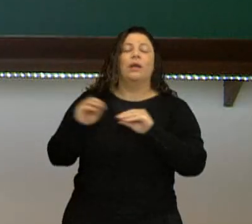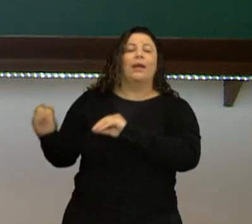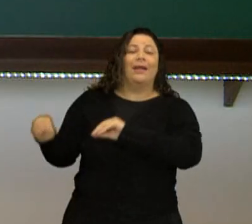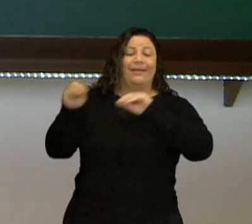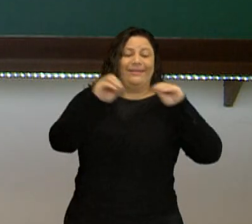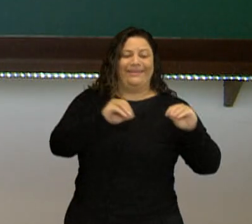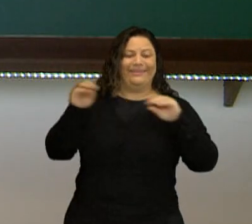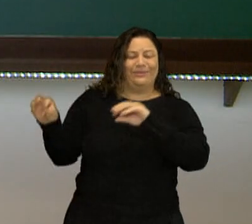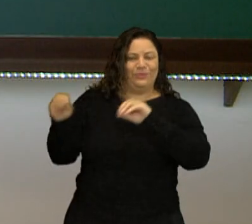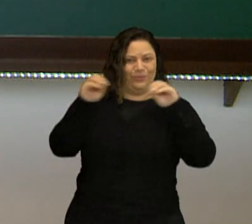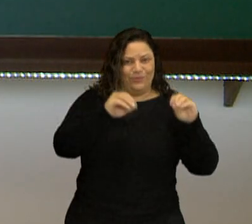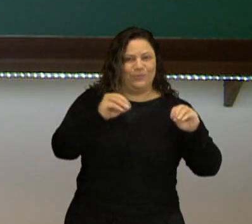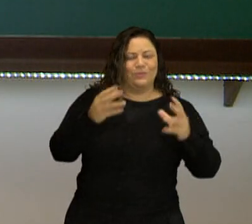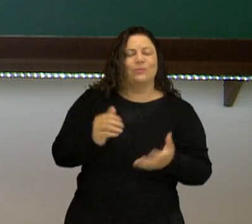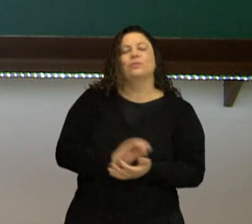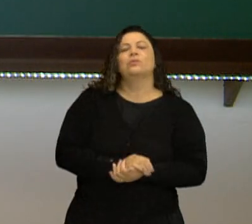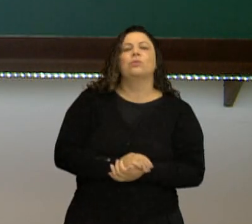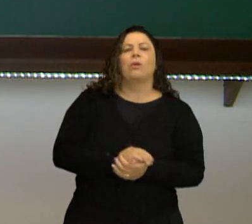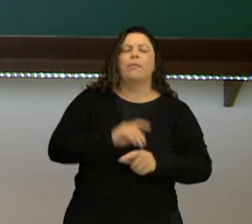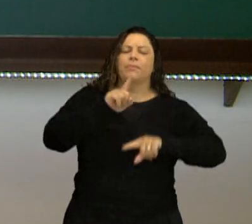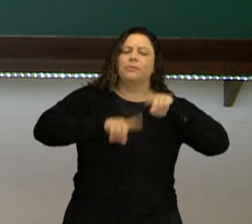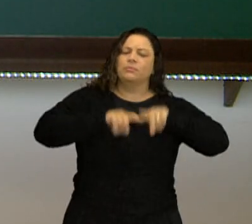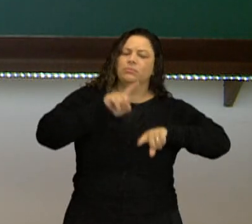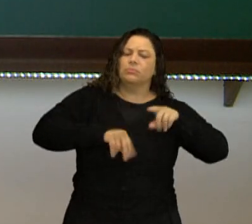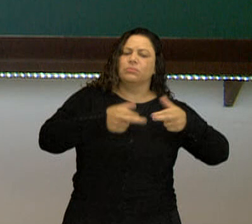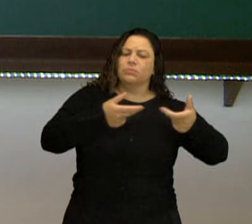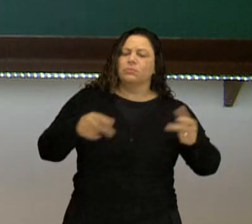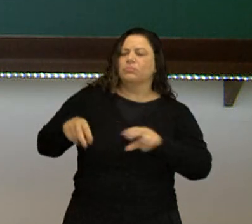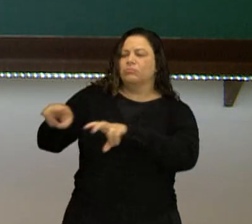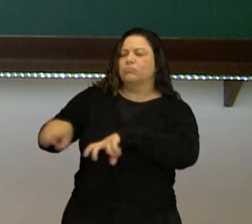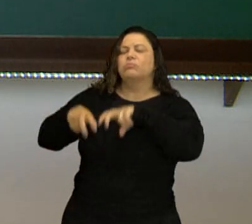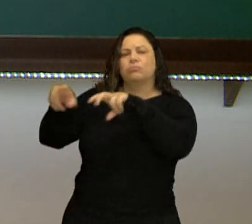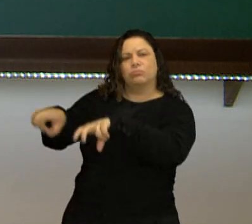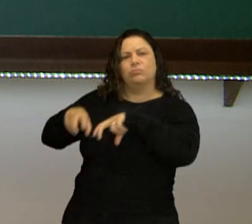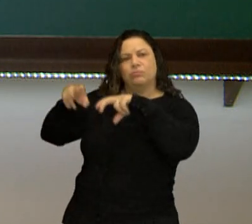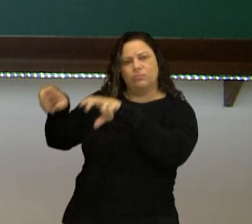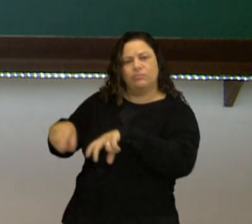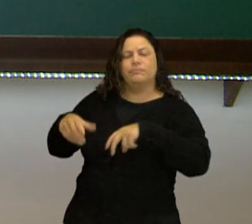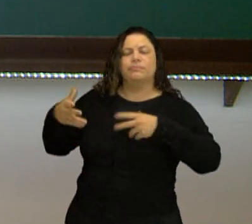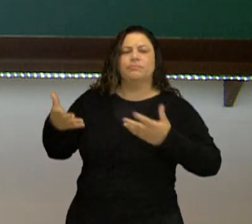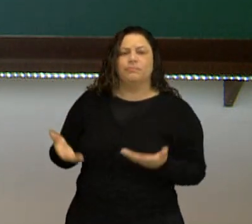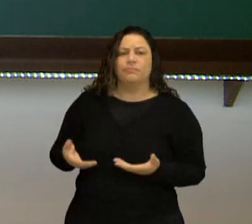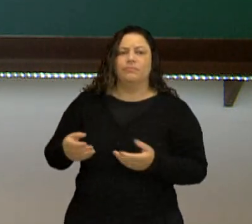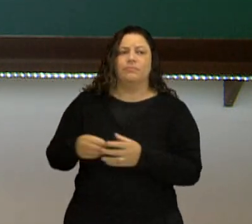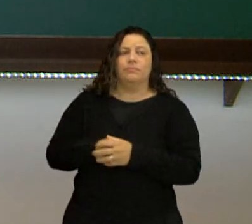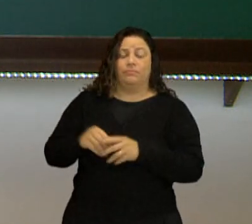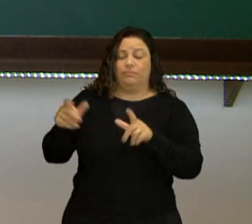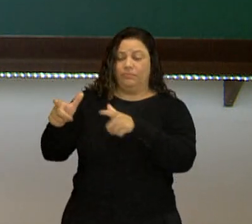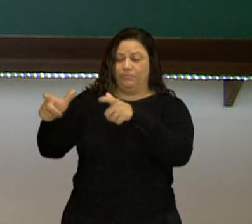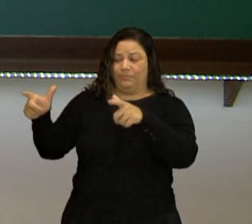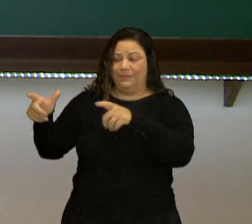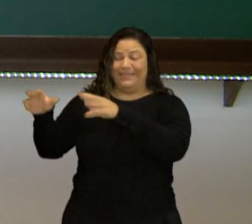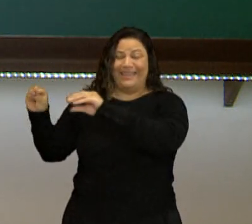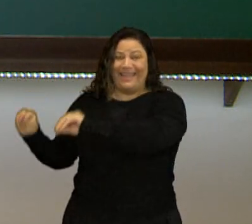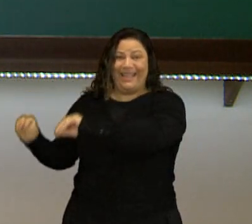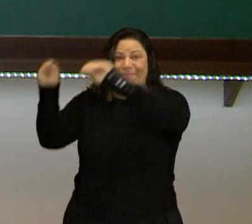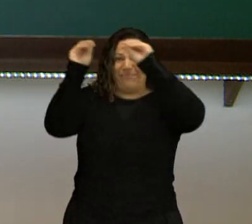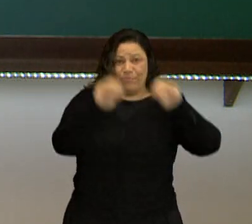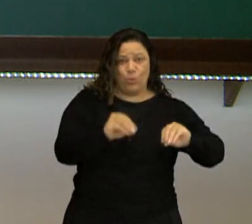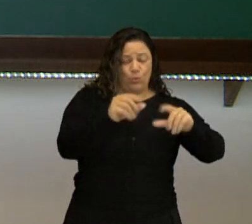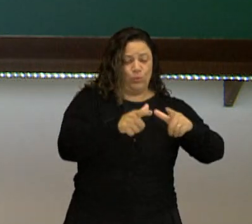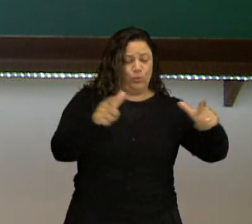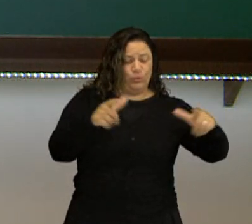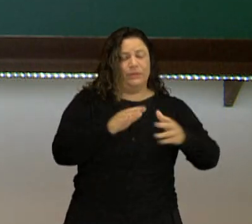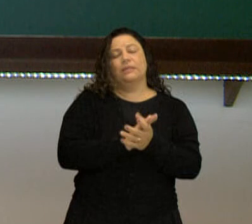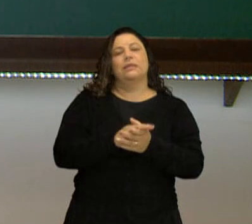começa a ter uma produção agrícola maior, começa a gerar um excedente agrícola. Neste período, a partir do século